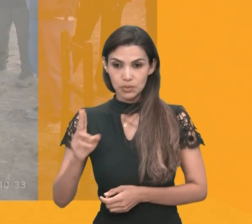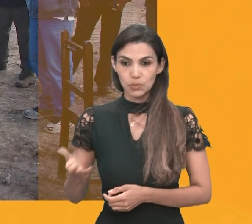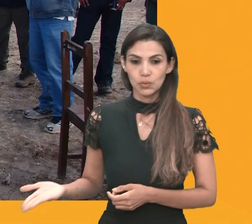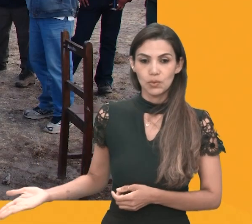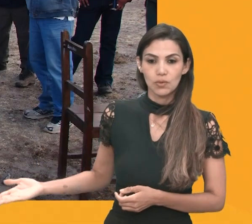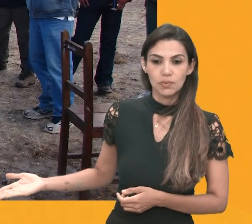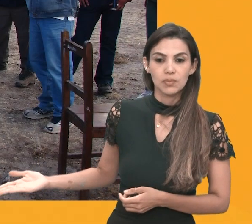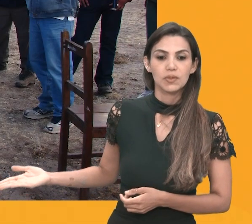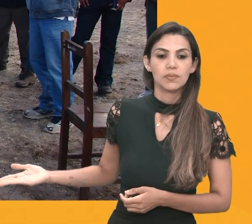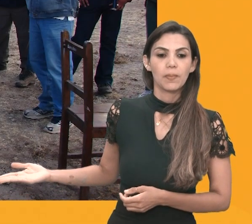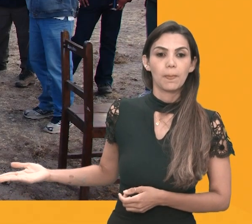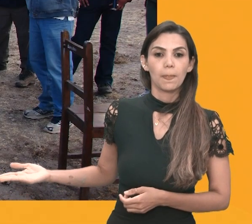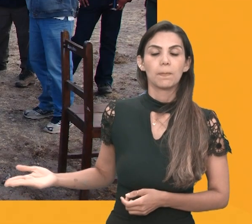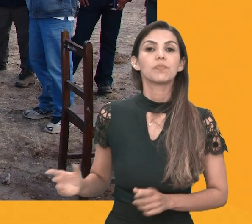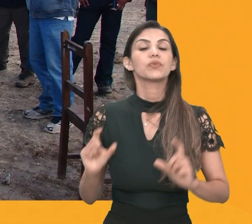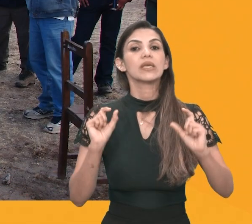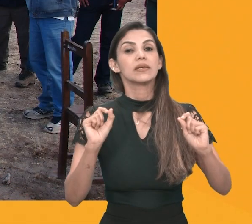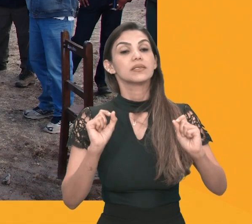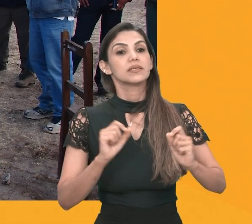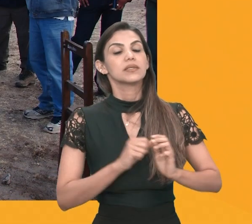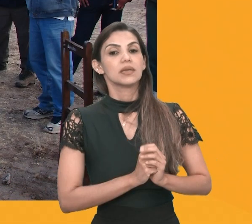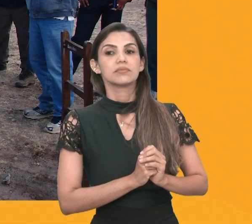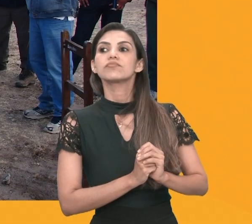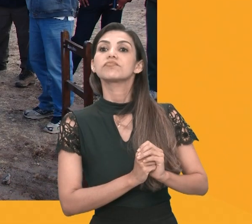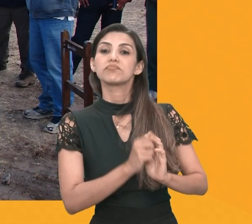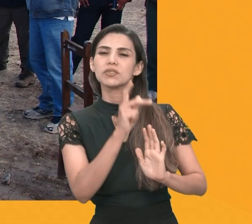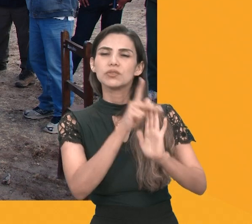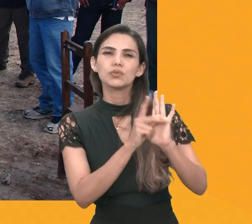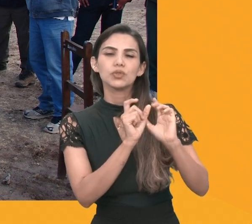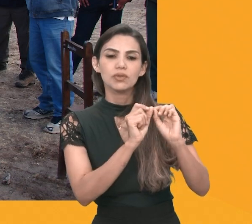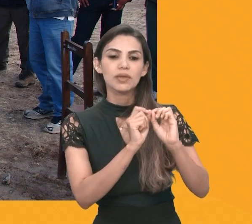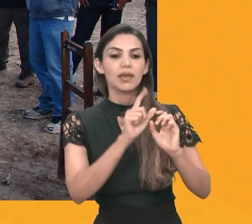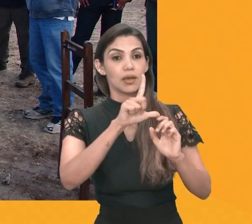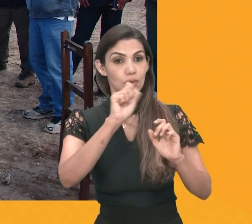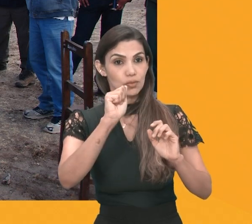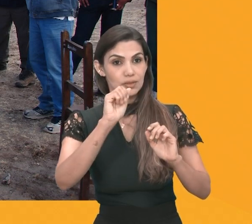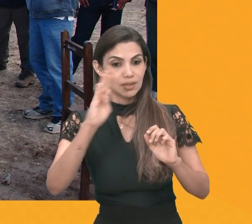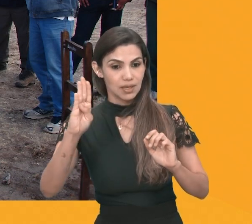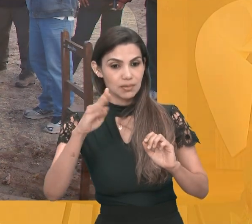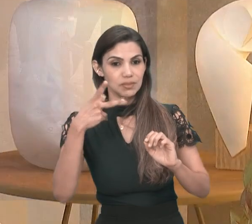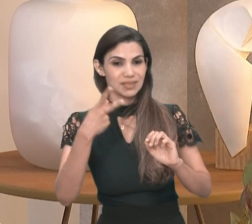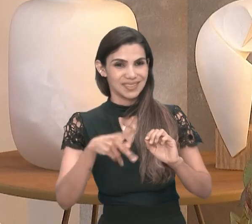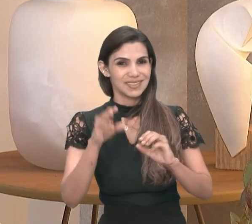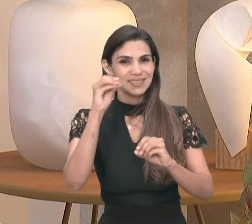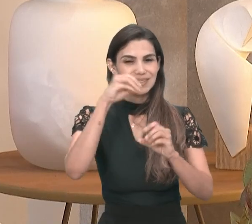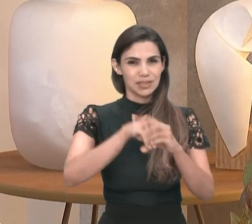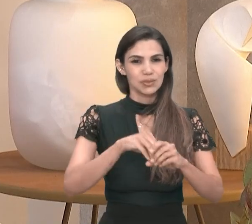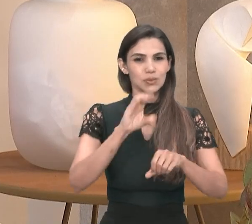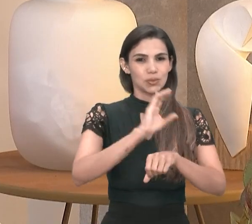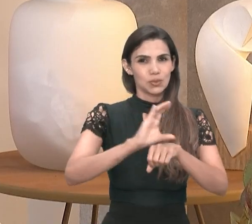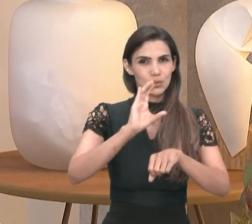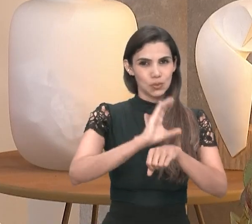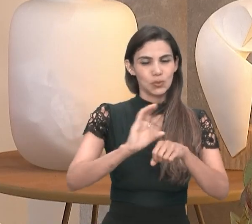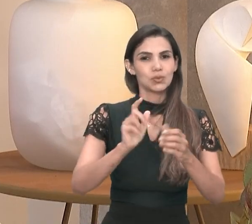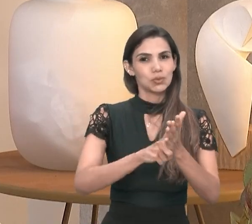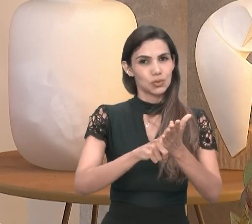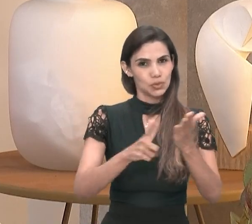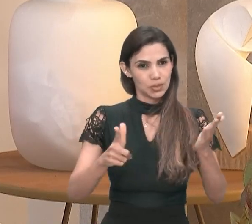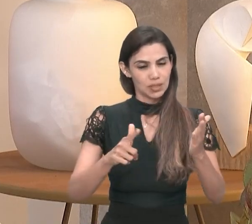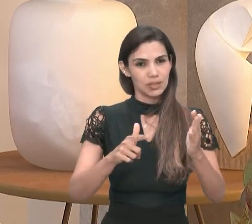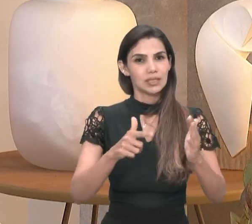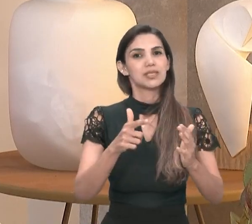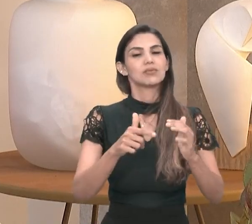Hoje ele é um laboratório do curso de jornalismo, que é um laboratório que trabalha jornalismo integrado, né?